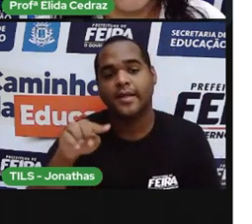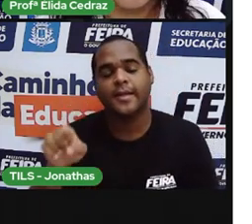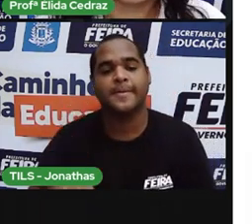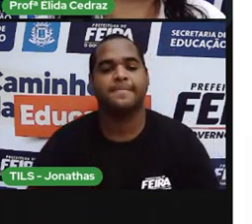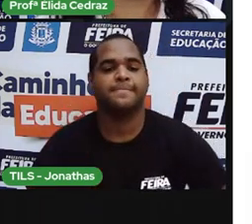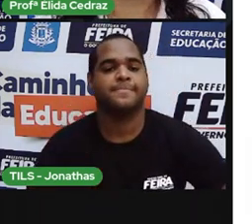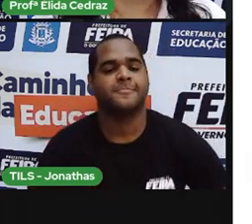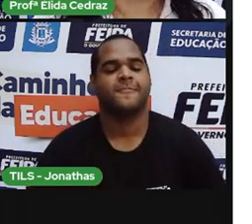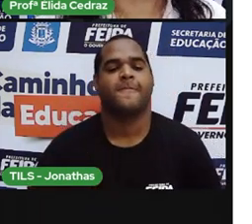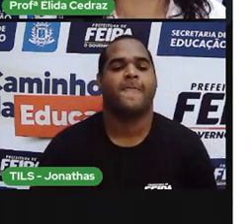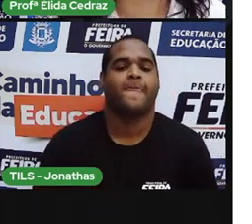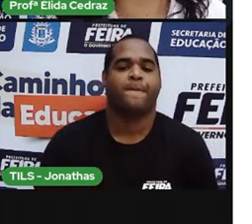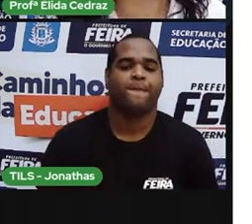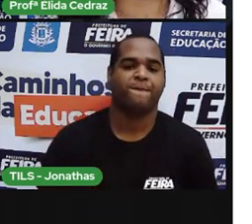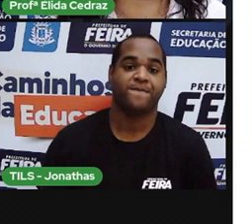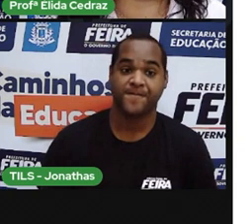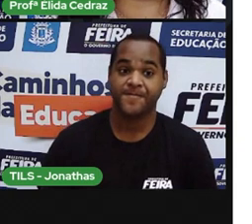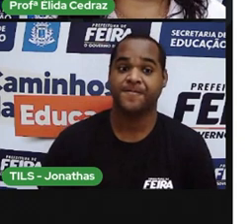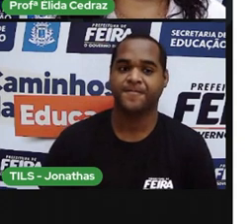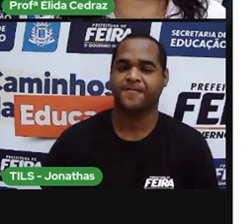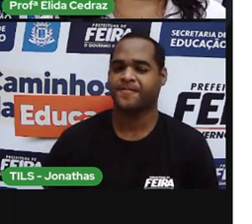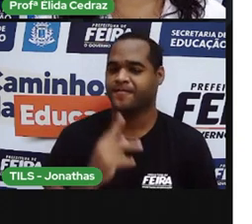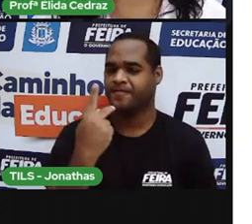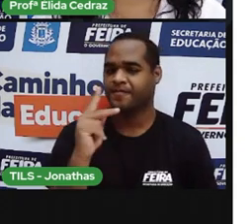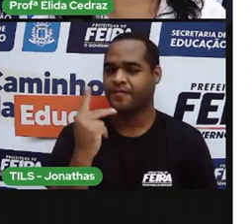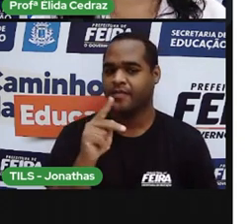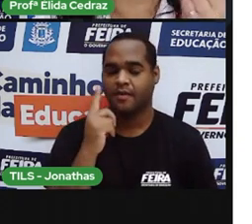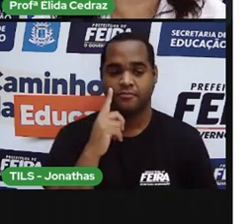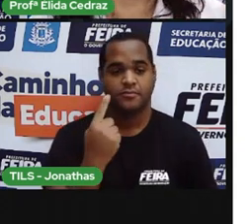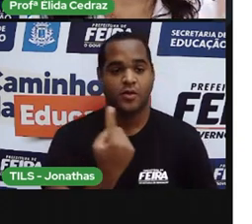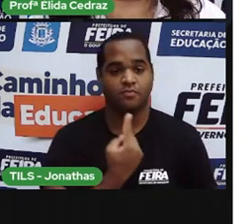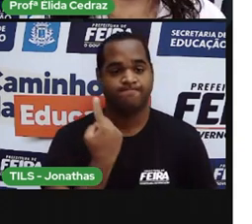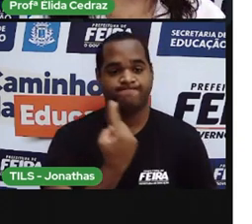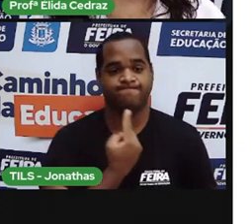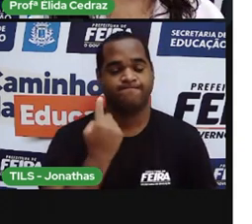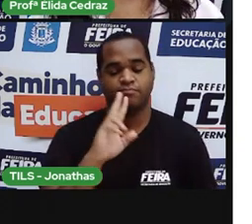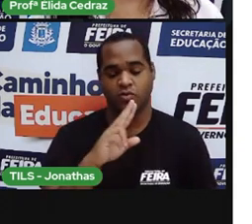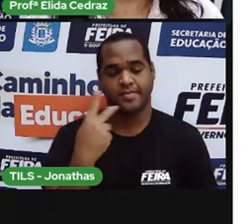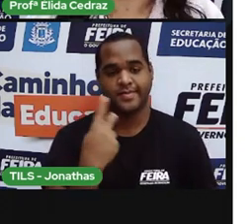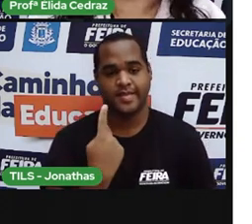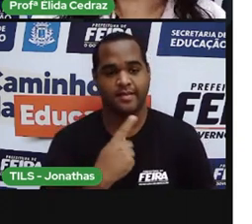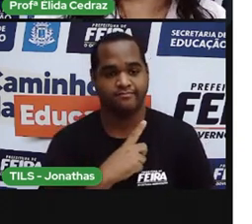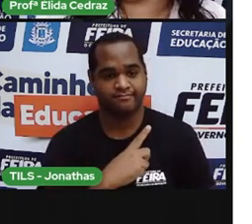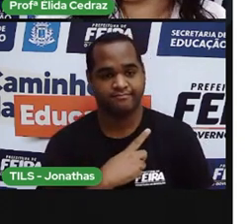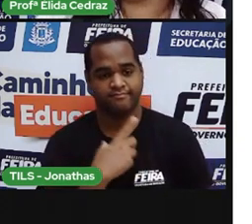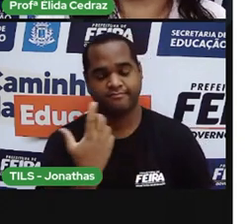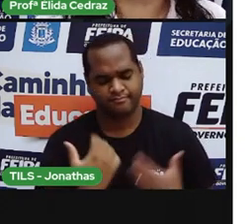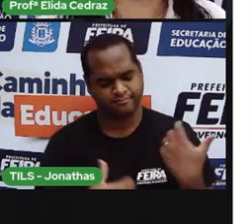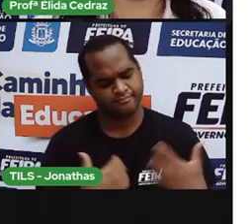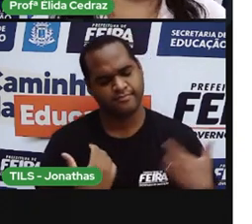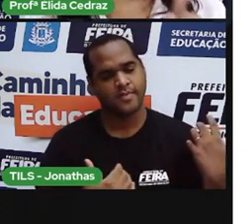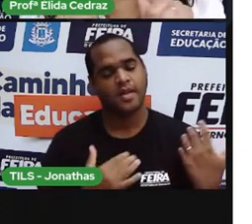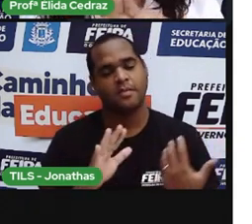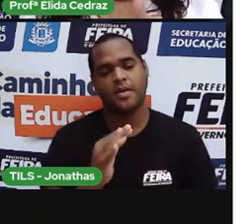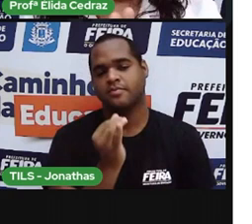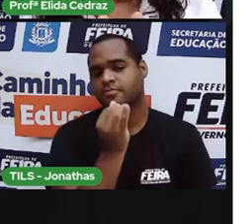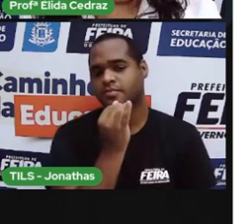Pronto. Quando elas estão sozinhas, a gente fala o nome delas. Mas quando elas